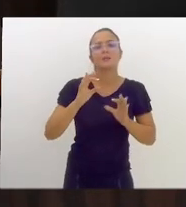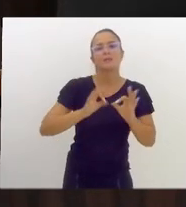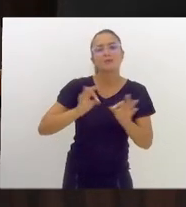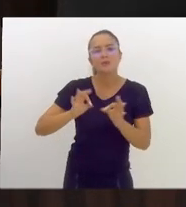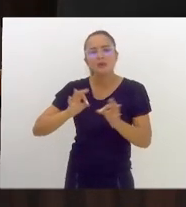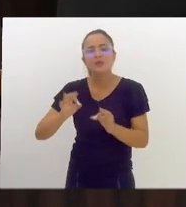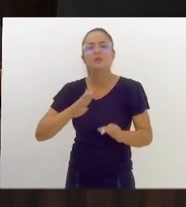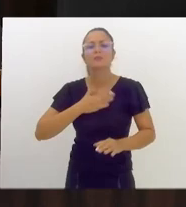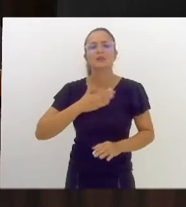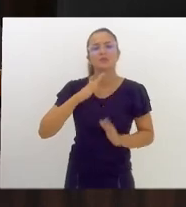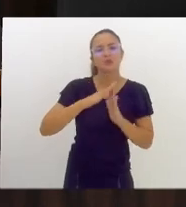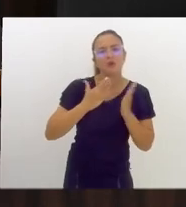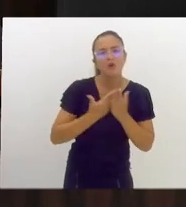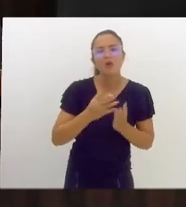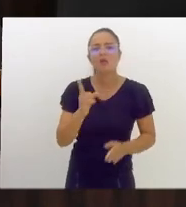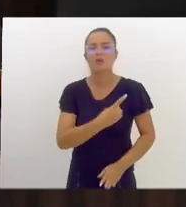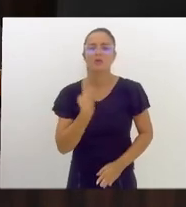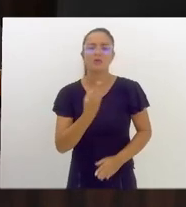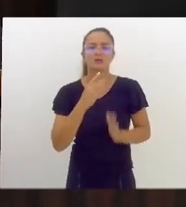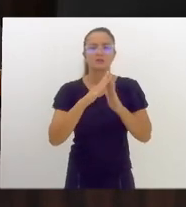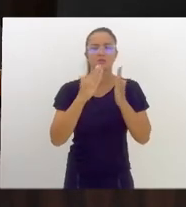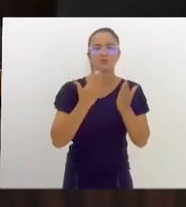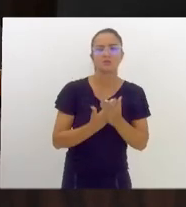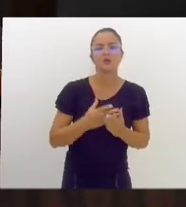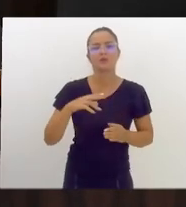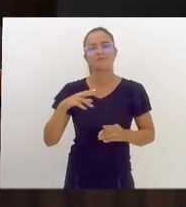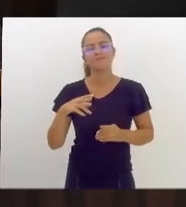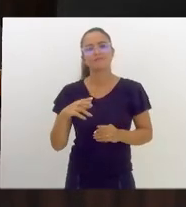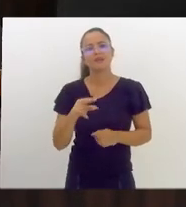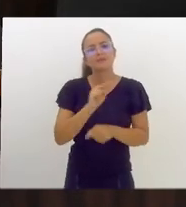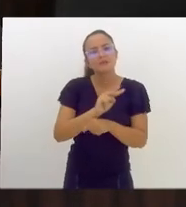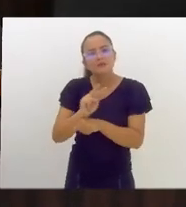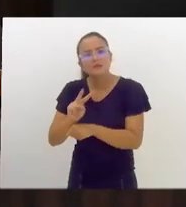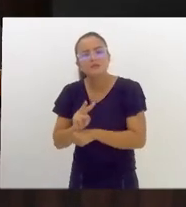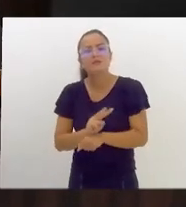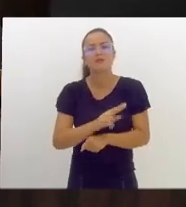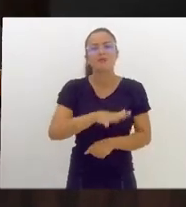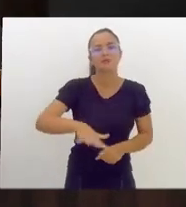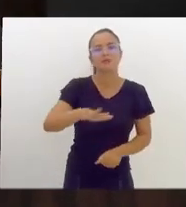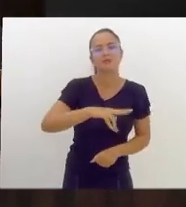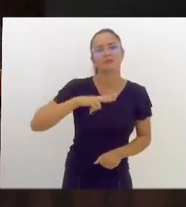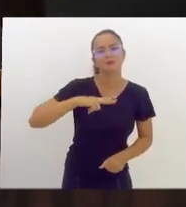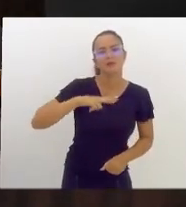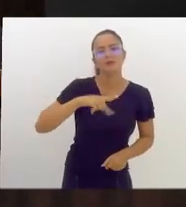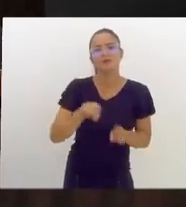Escola, aprendendo a preservar nas unidades das redes públicas e privadas de ensino do Estado do Rio de Janeiro.